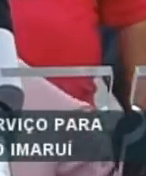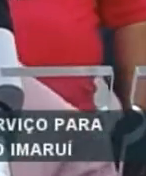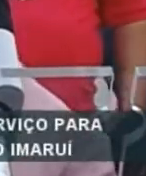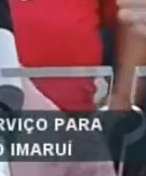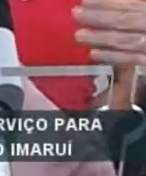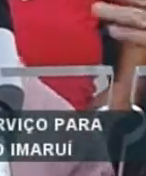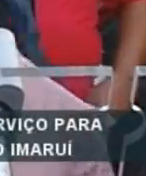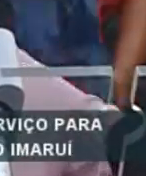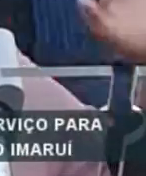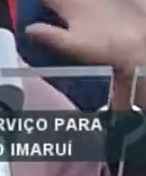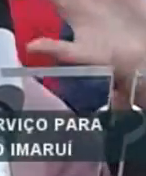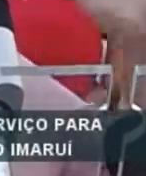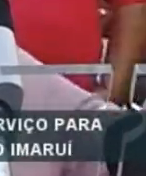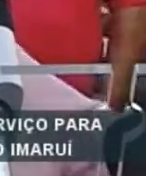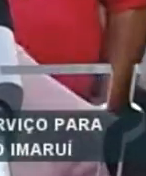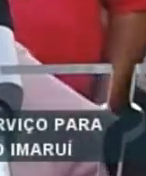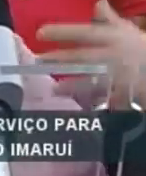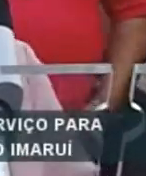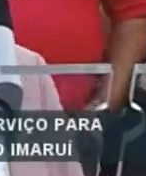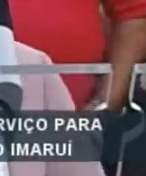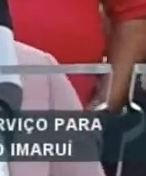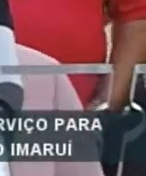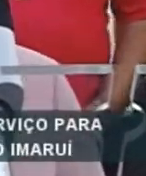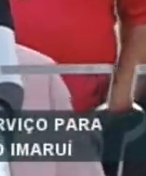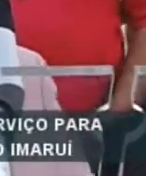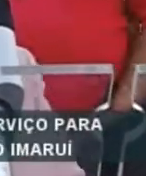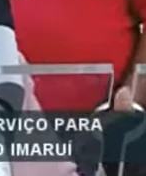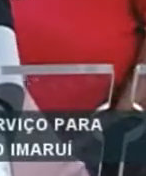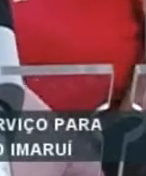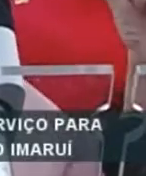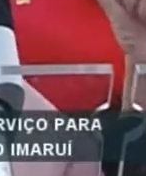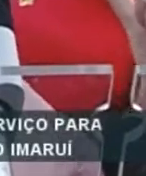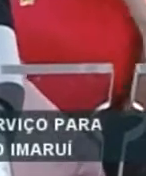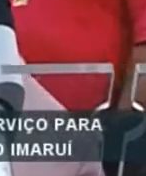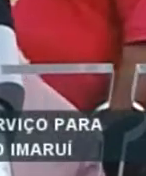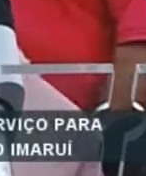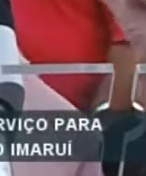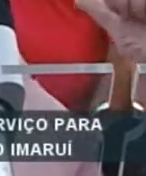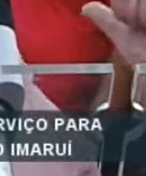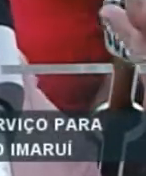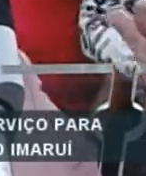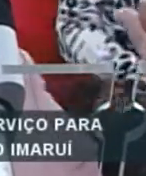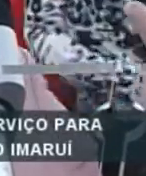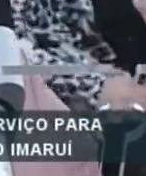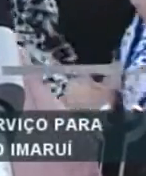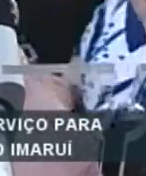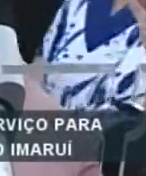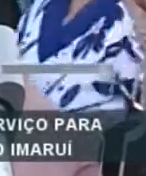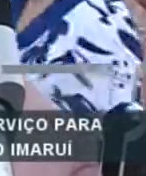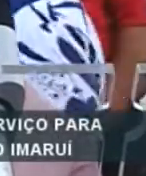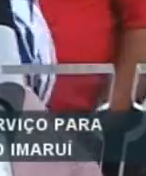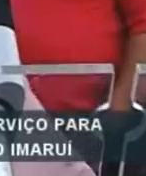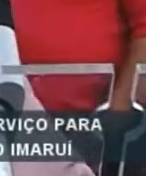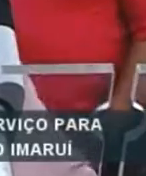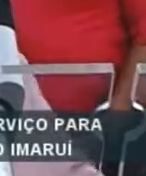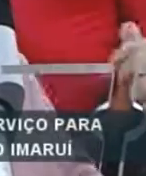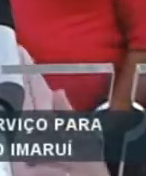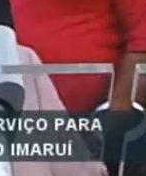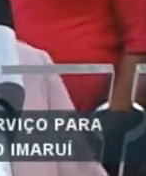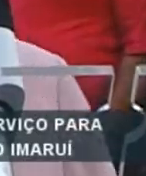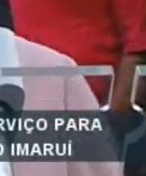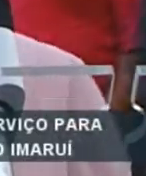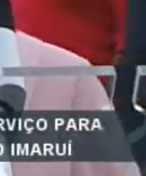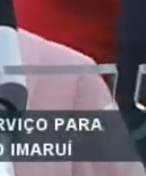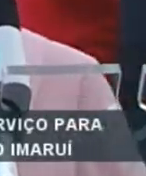calendário, porque ainda estamos nos procedimentos. Nós temos também o Morro do Formigão,